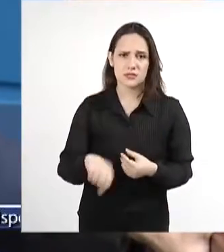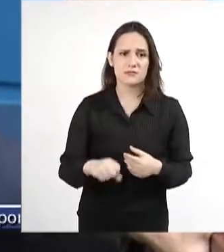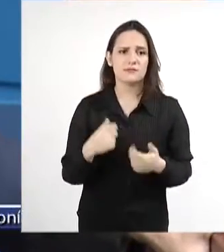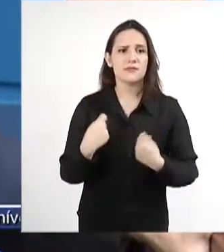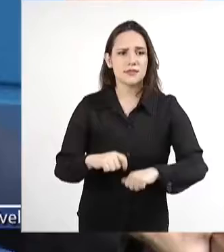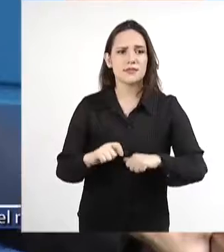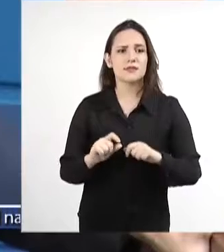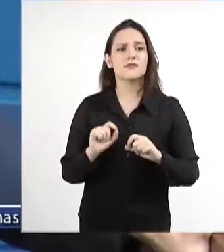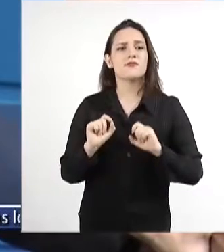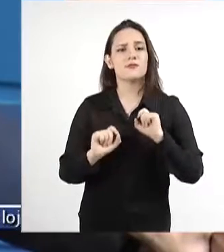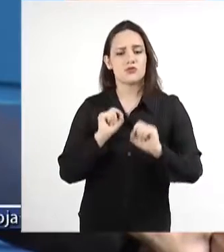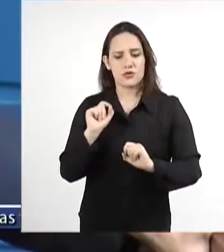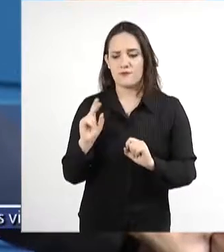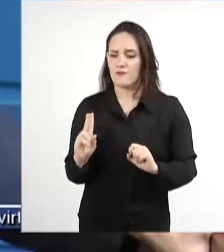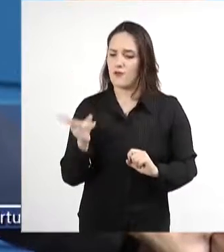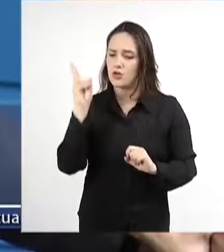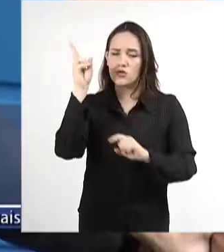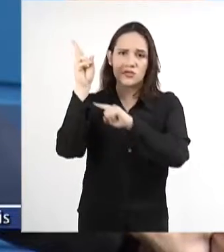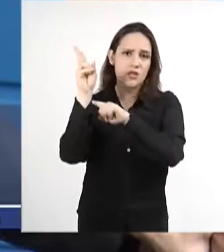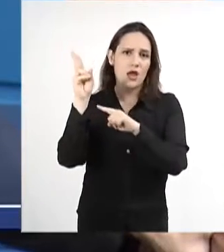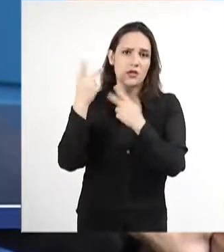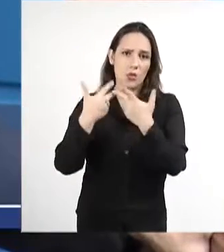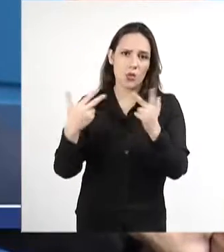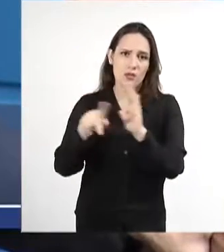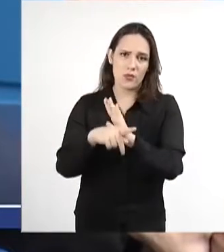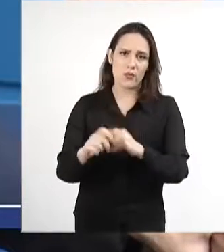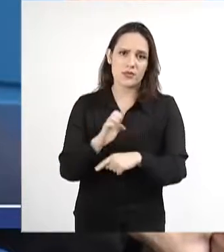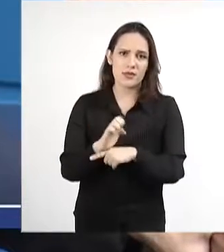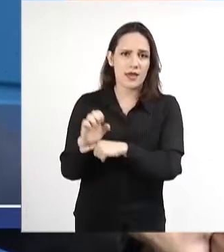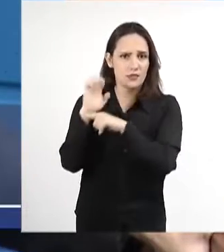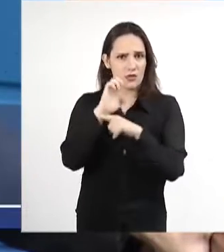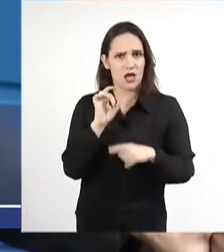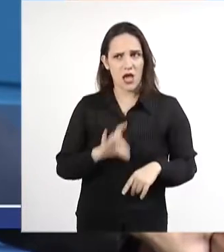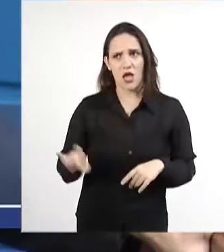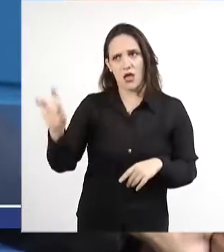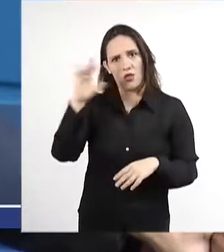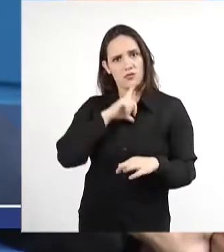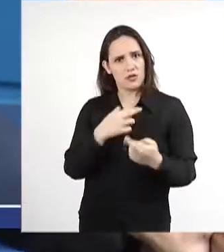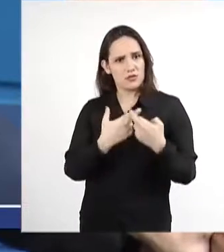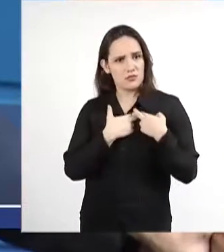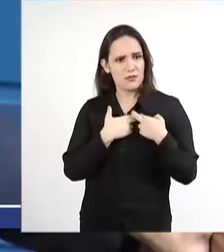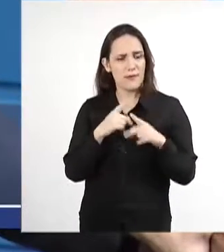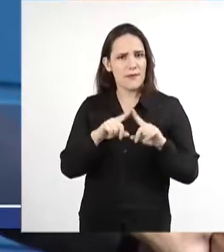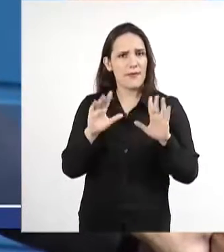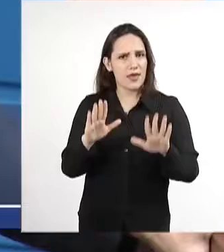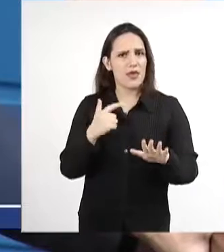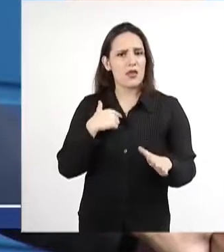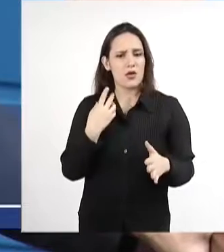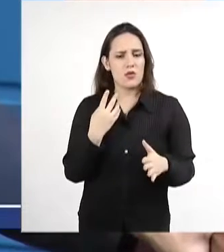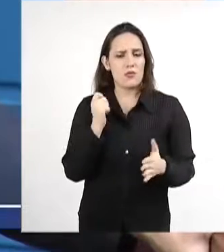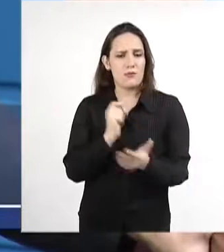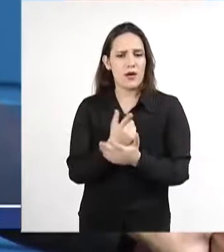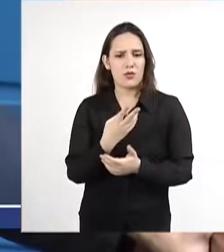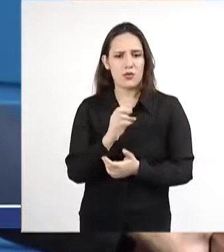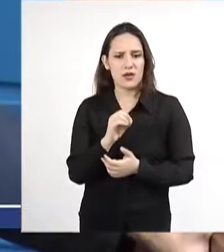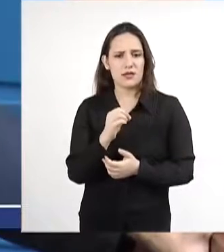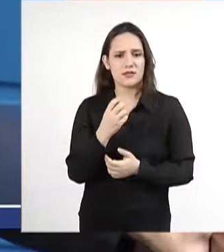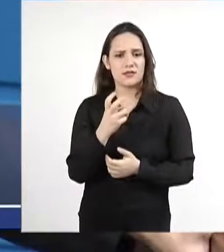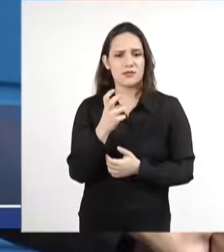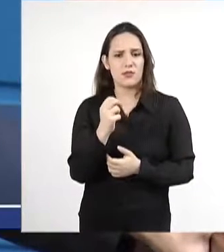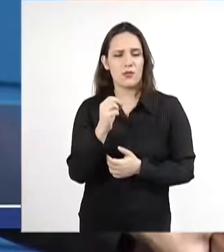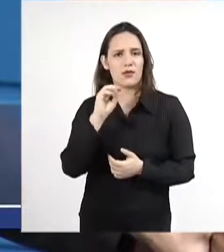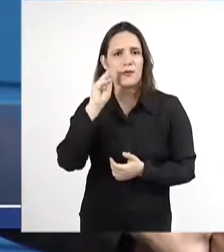que fazer valer de que todo mundo tem que pagar a sua conta. Se nós estamos pagando 40, 50 milhões de reais todo mês de